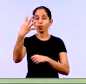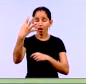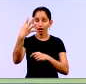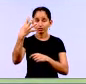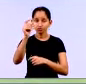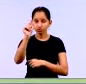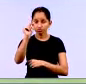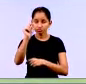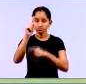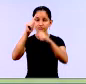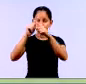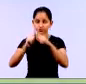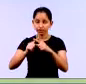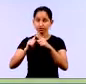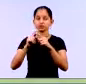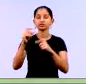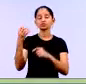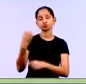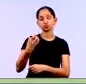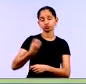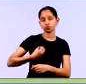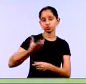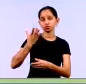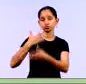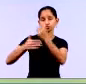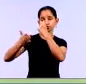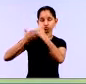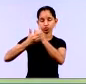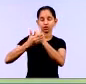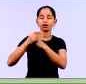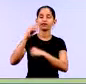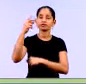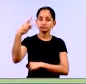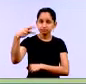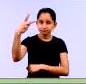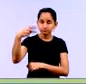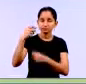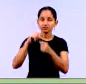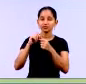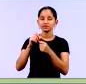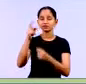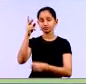vezes 1.000 vai dar, eu tenho um total de mão de obra de